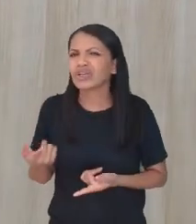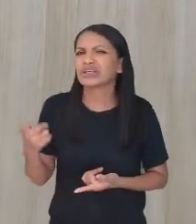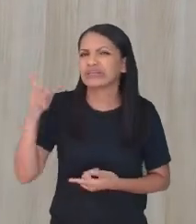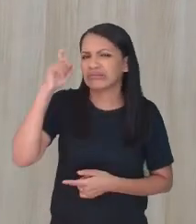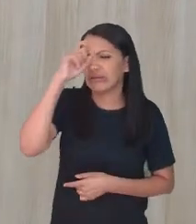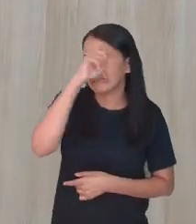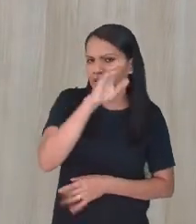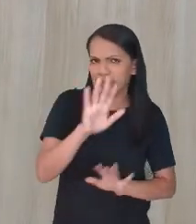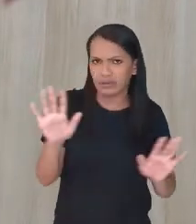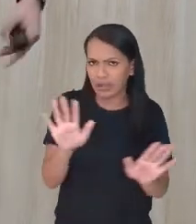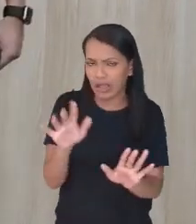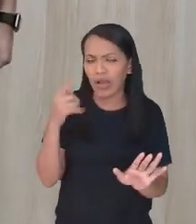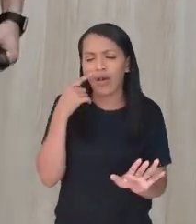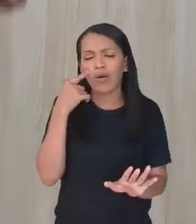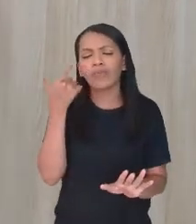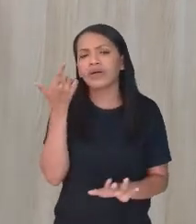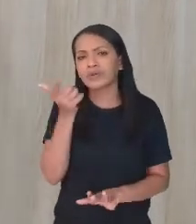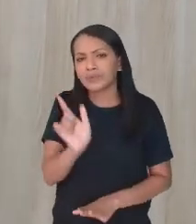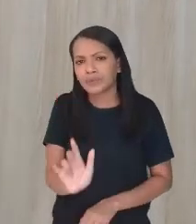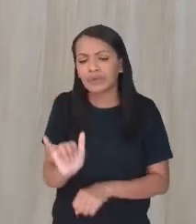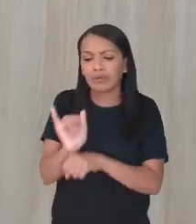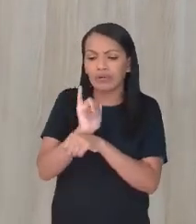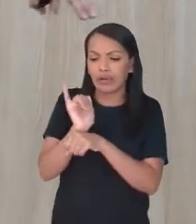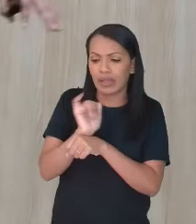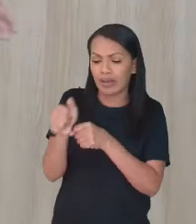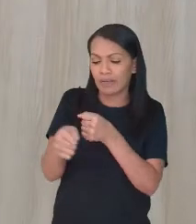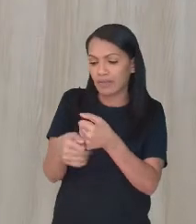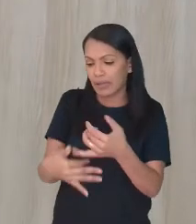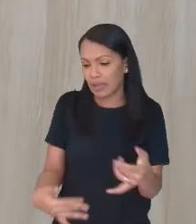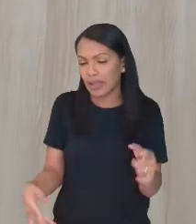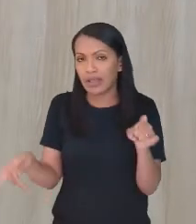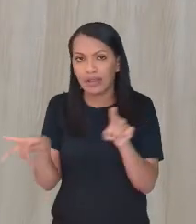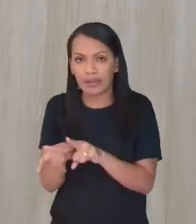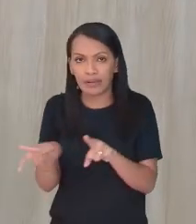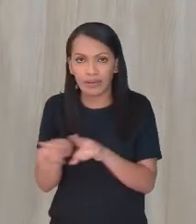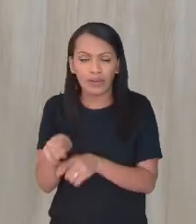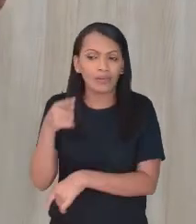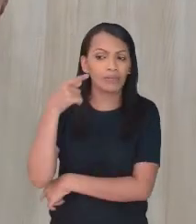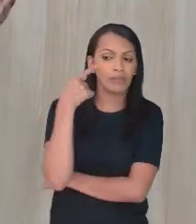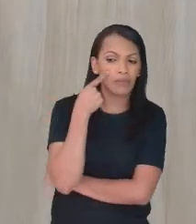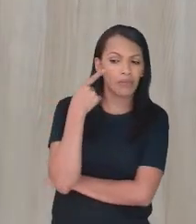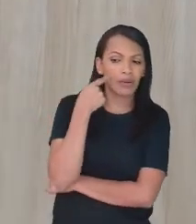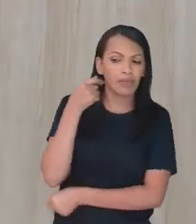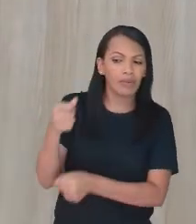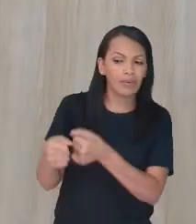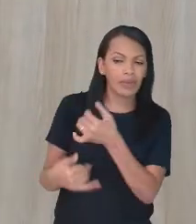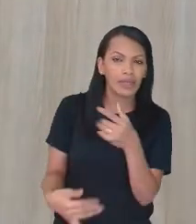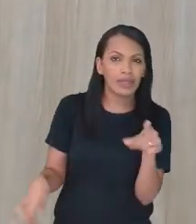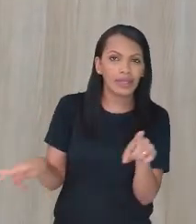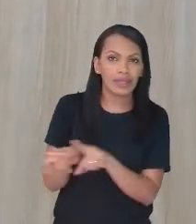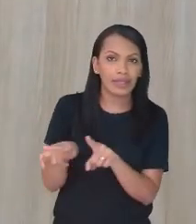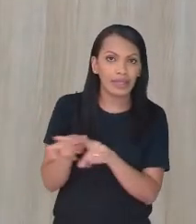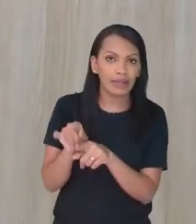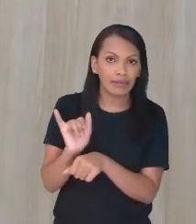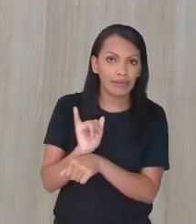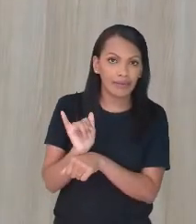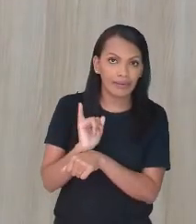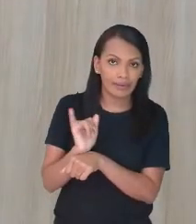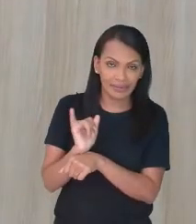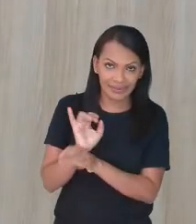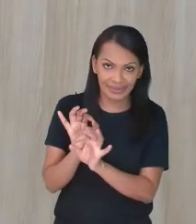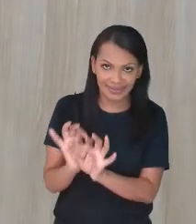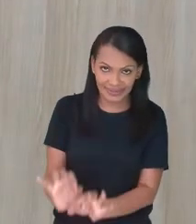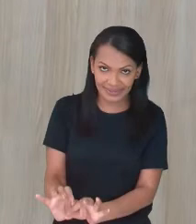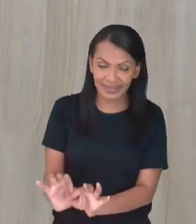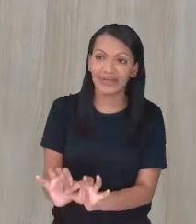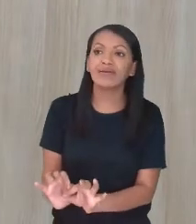essa aula for para o YouTube, tá? Comenta lá também, que a gente está de olho nos comentários também nas nossas aulas lá no YouTube,